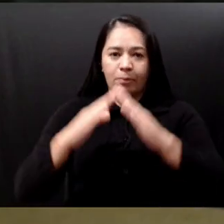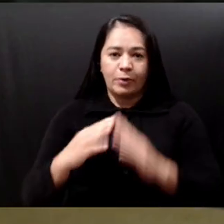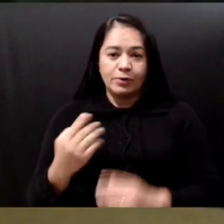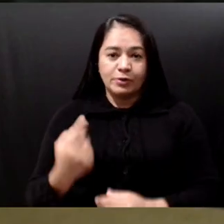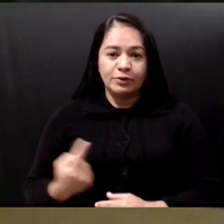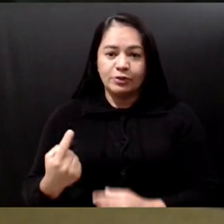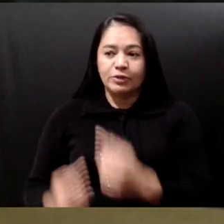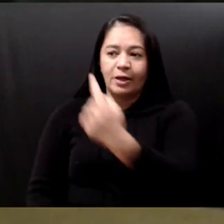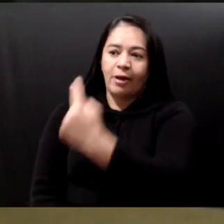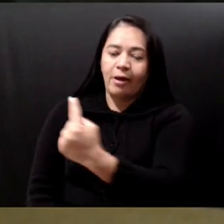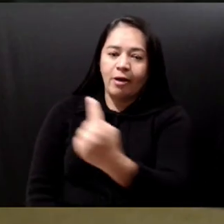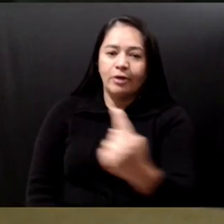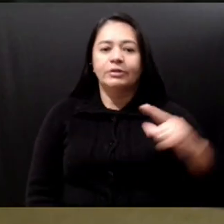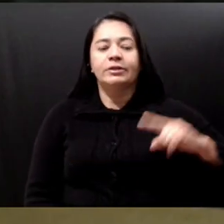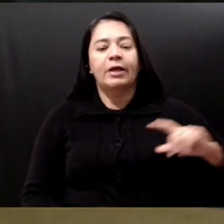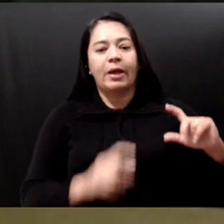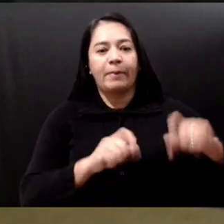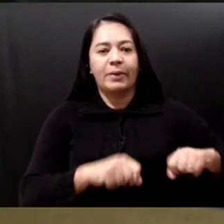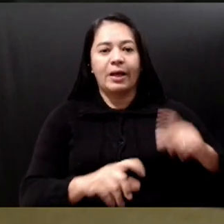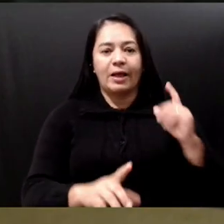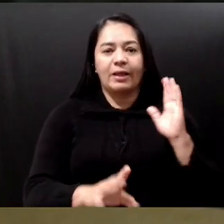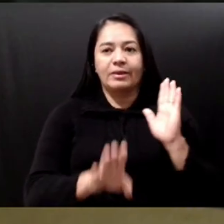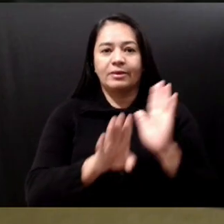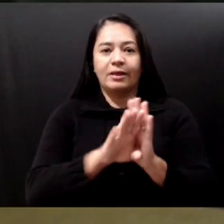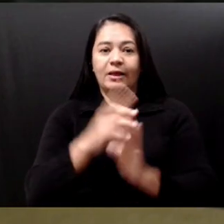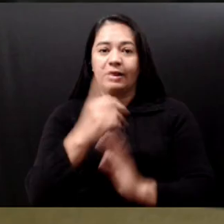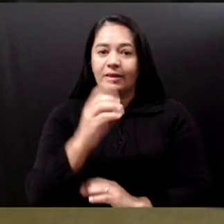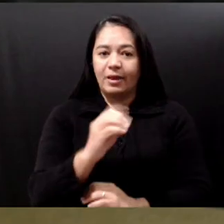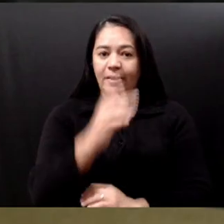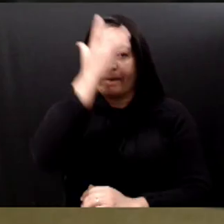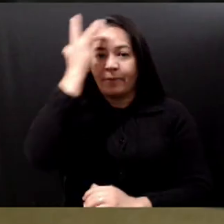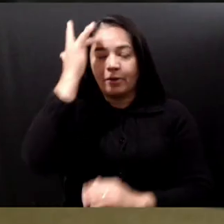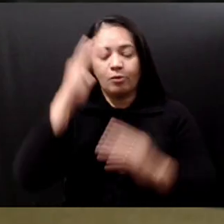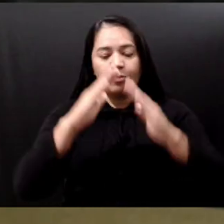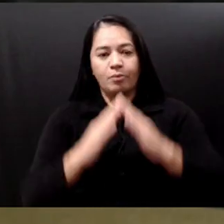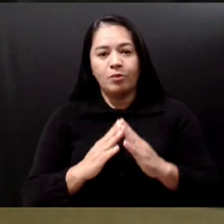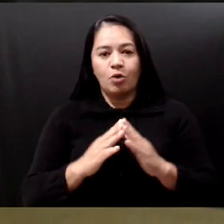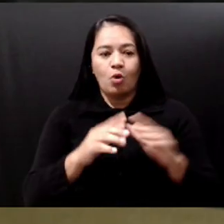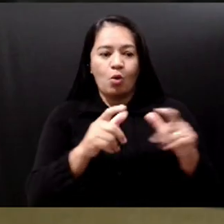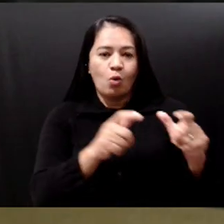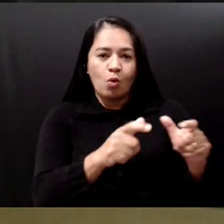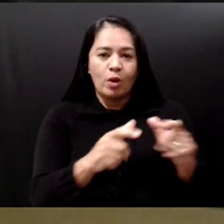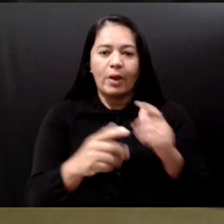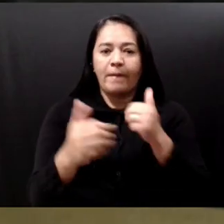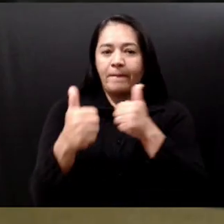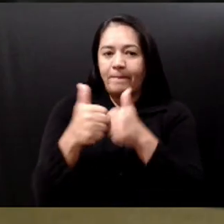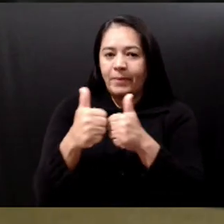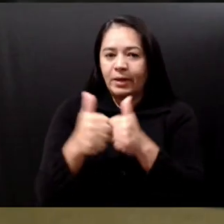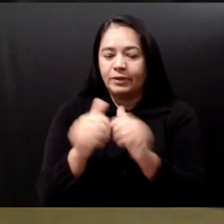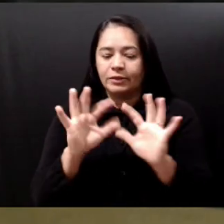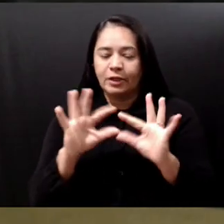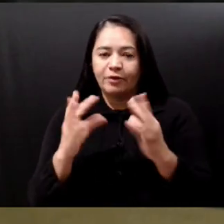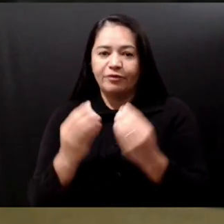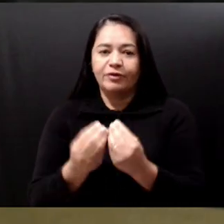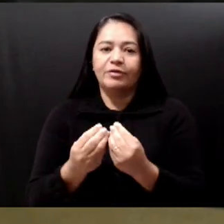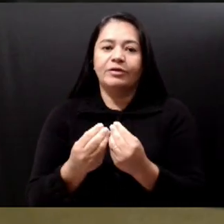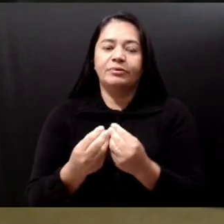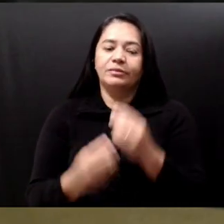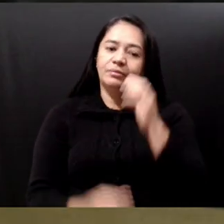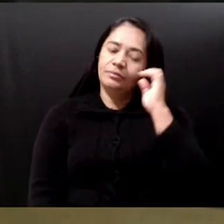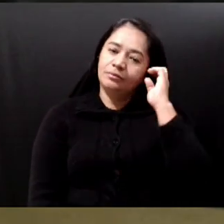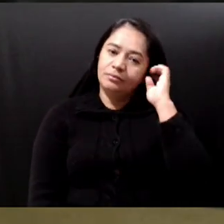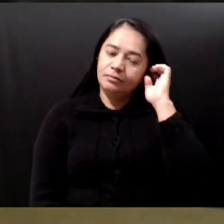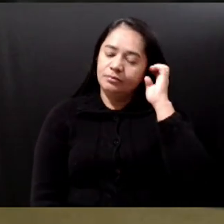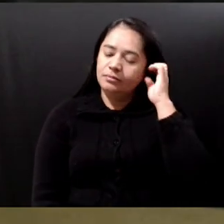capacidade para até 10 moradores, oferecendo um ambiente próximo ao familiar, sem identificação externa, com segurança